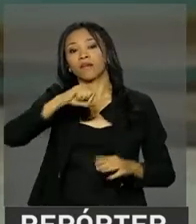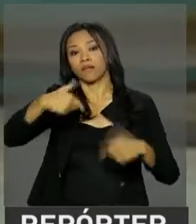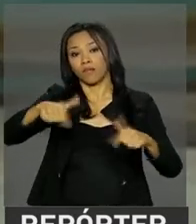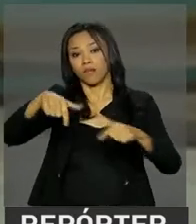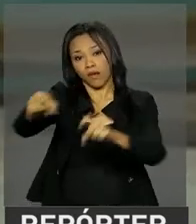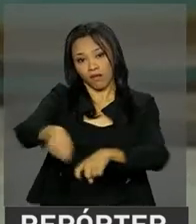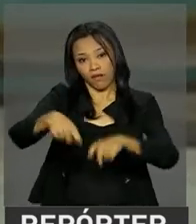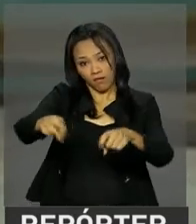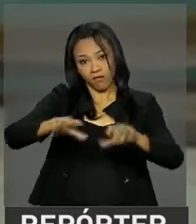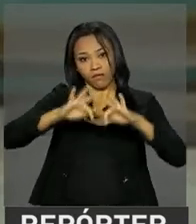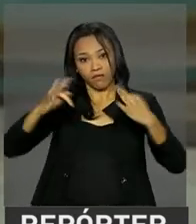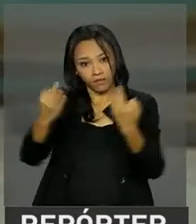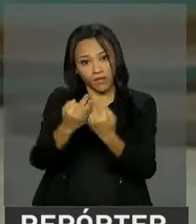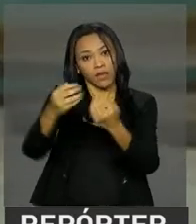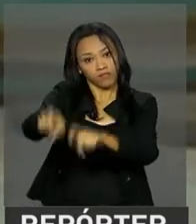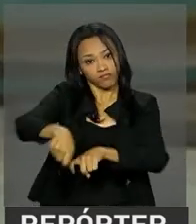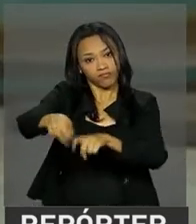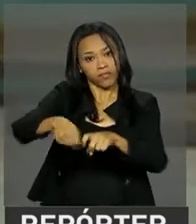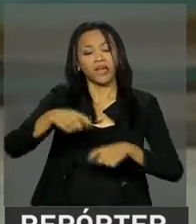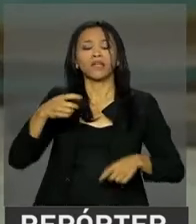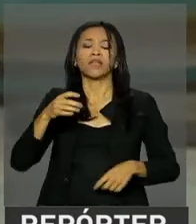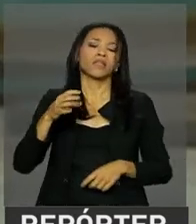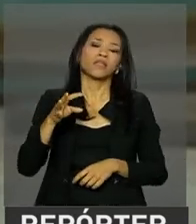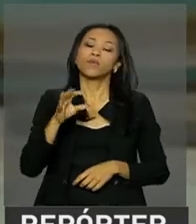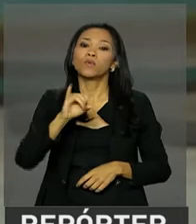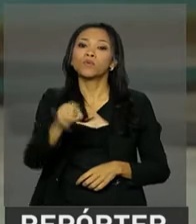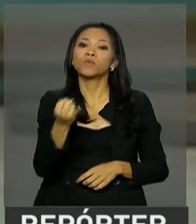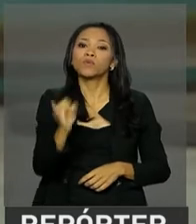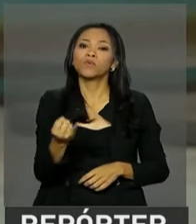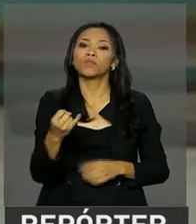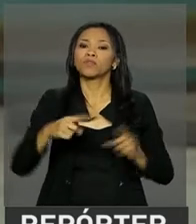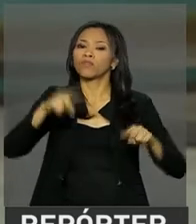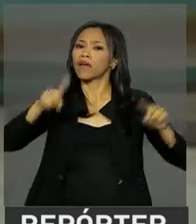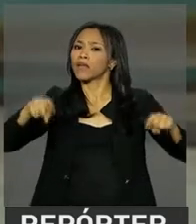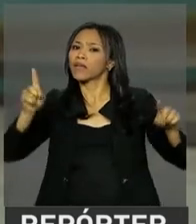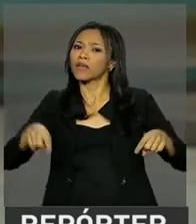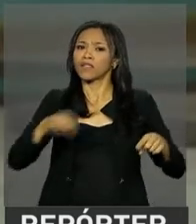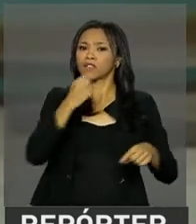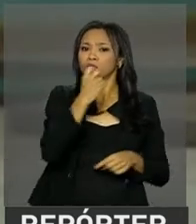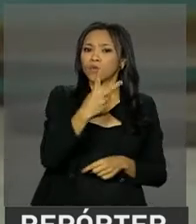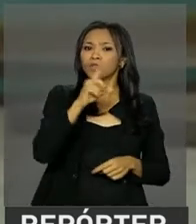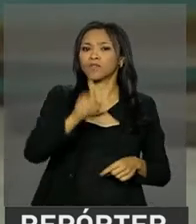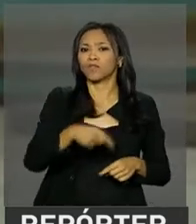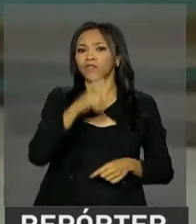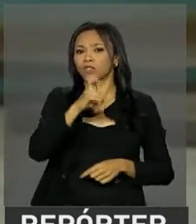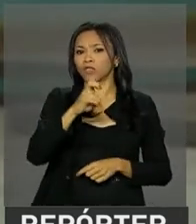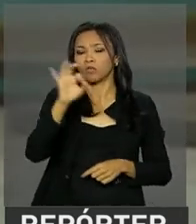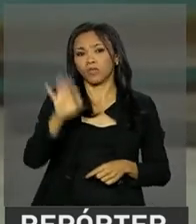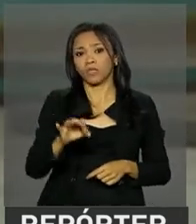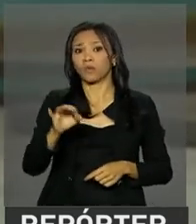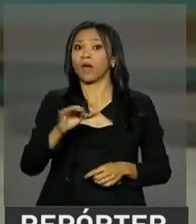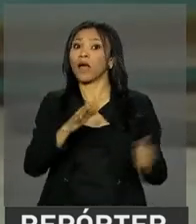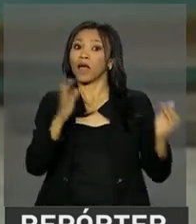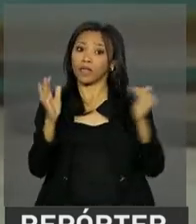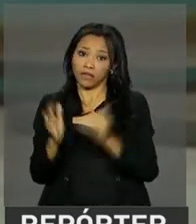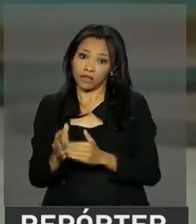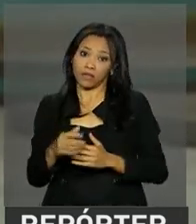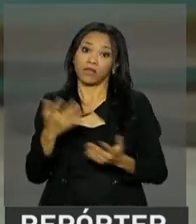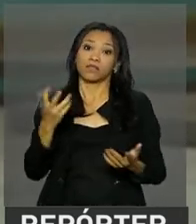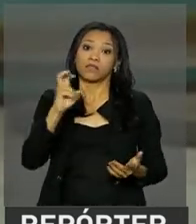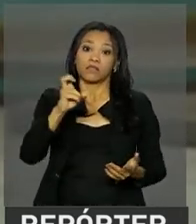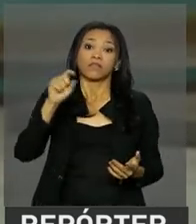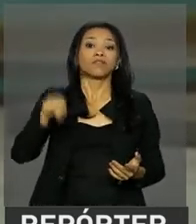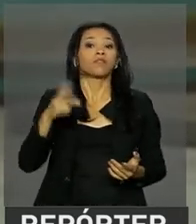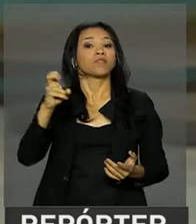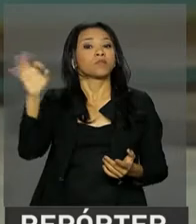é a uma taxa de juros que vai variar de dois e meio por cento a 5 e meio por cento após o